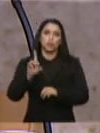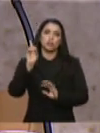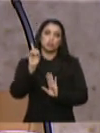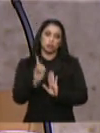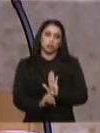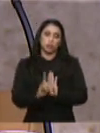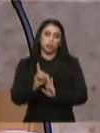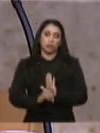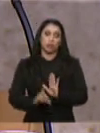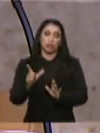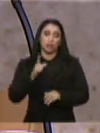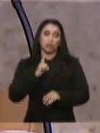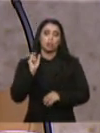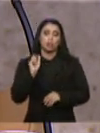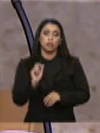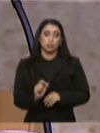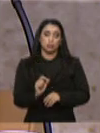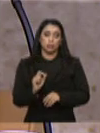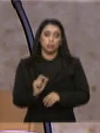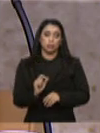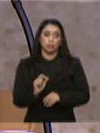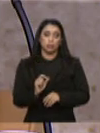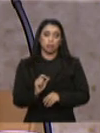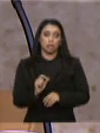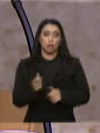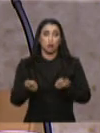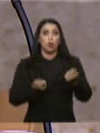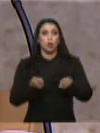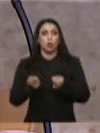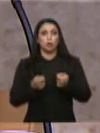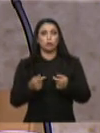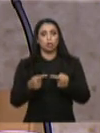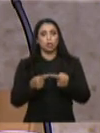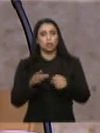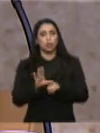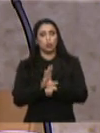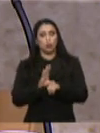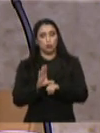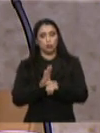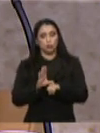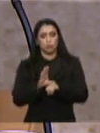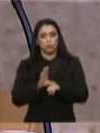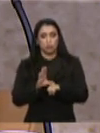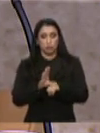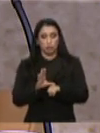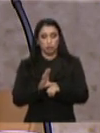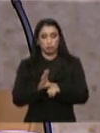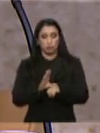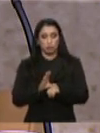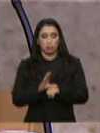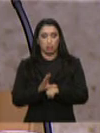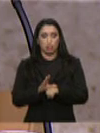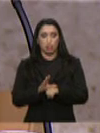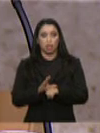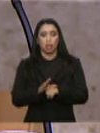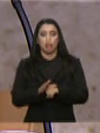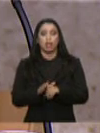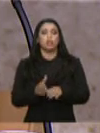consubstanciada em pronunciamento em sede de controle de constitucionalidade, difuso